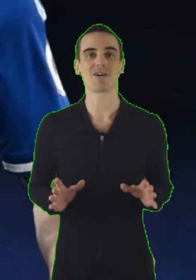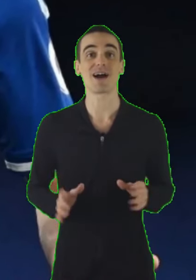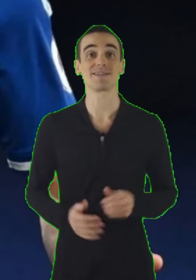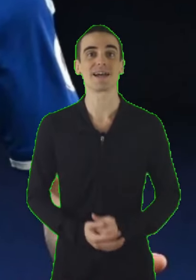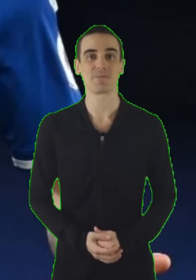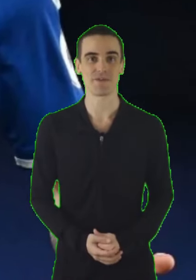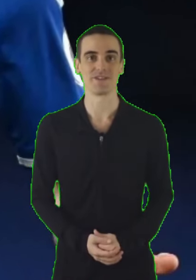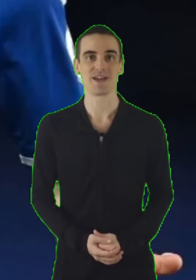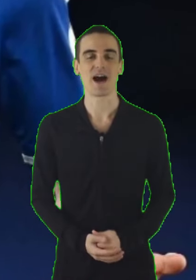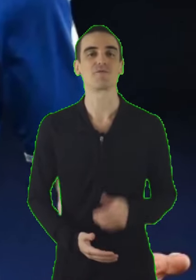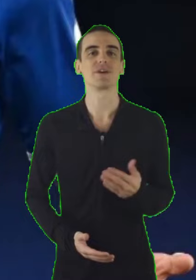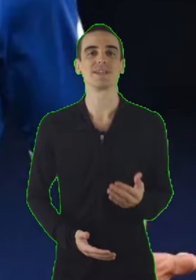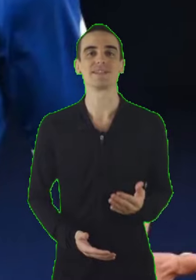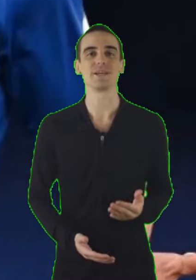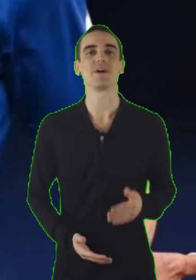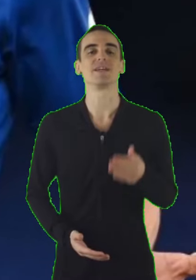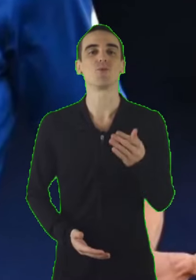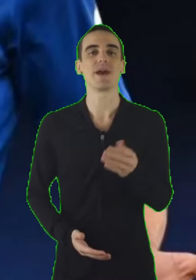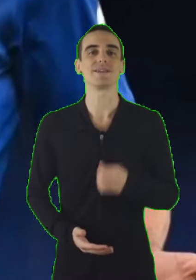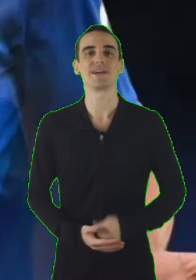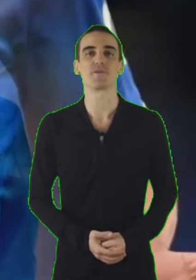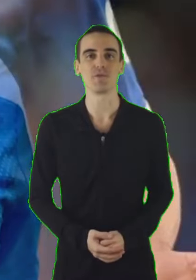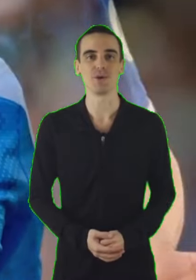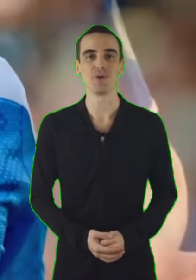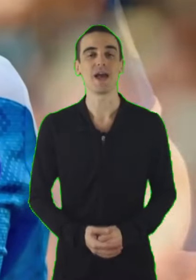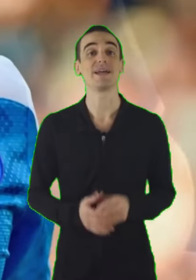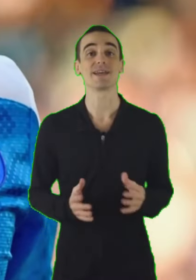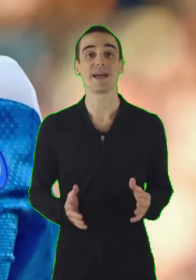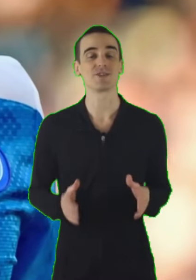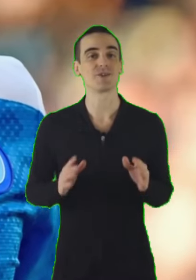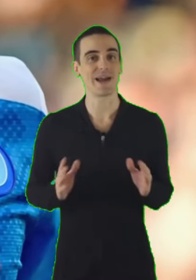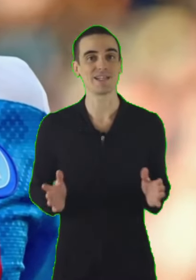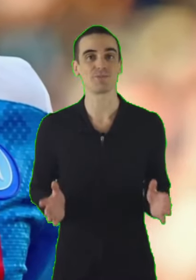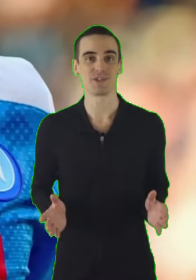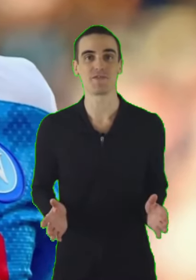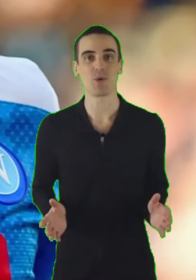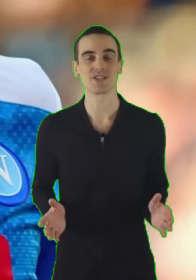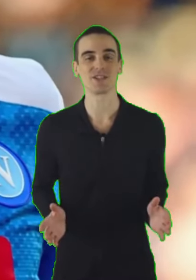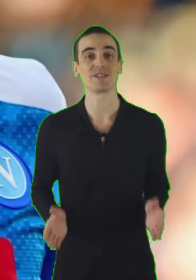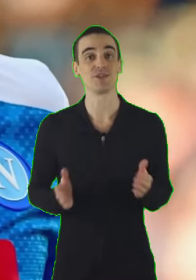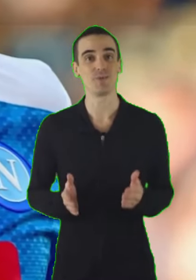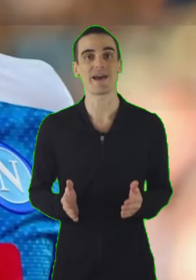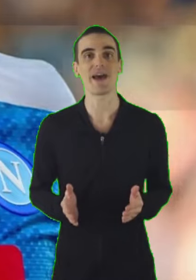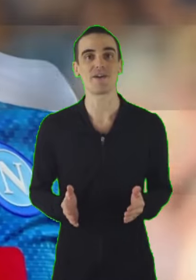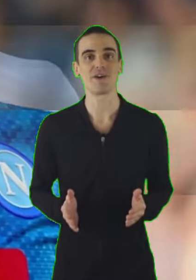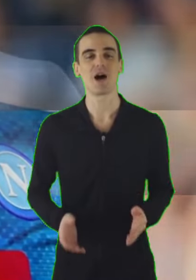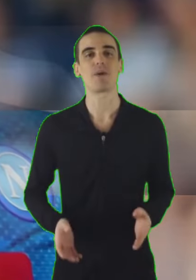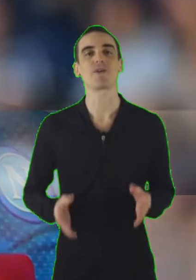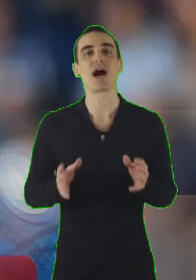Cruzeiro é tê-lo de imediato e a melhor opção é estudada entre as partes. Pelo fim do vínculo, há a possibilidade de uma liberação por baixo